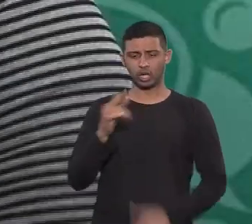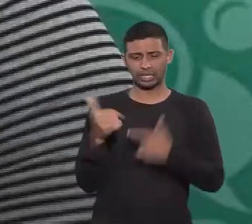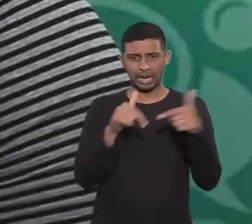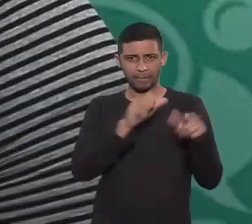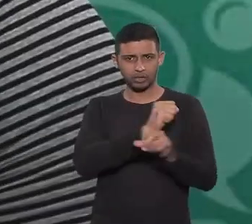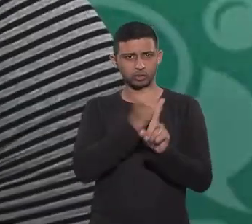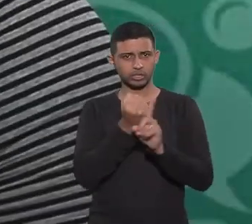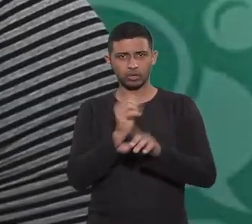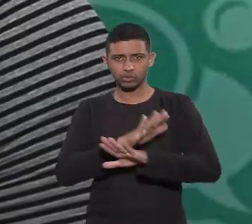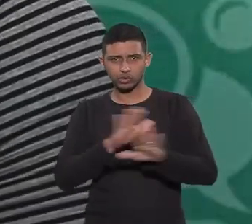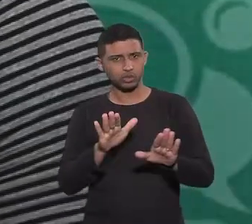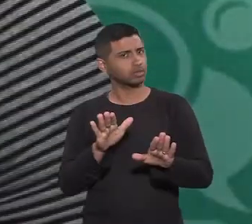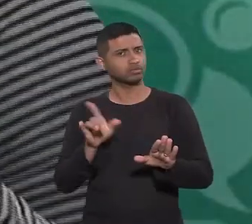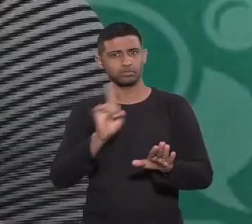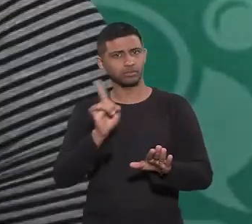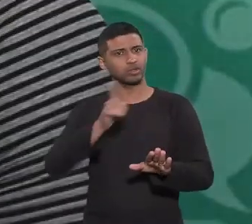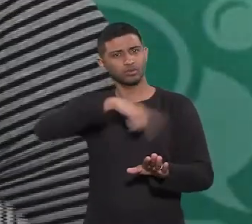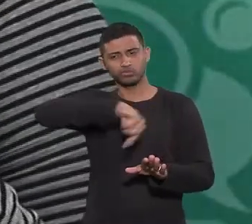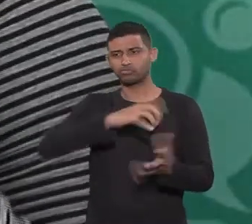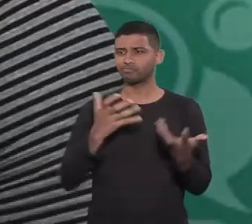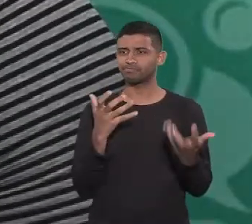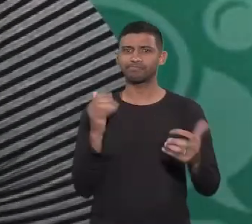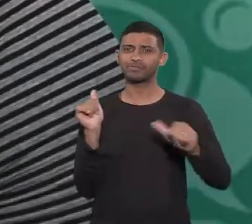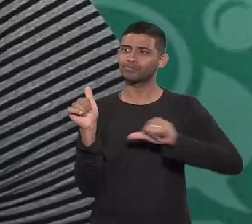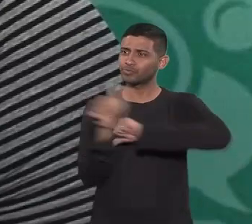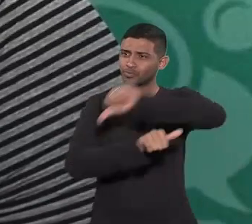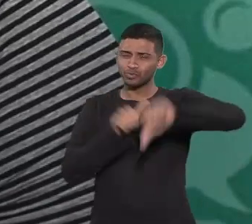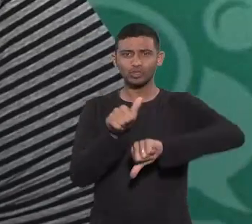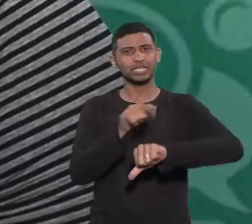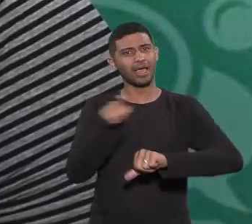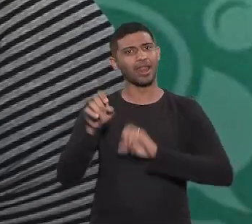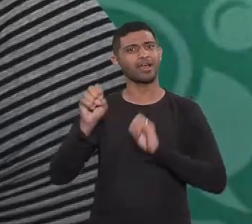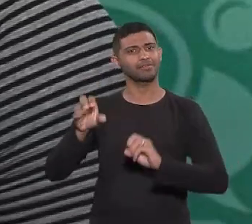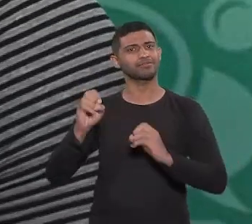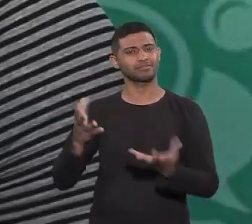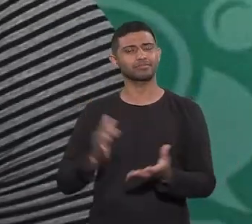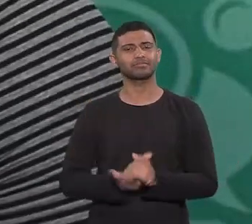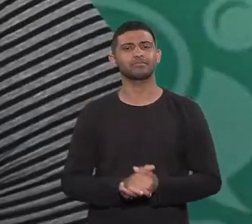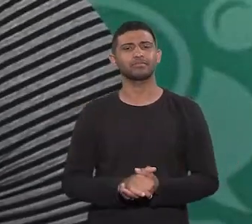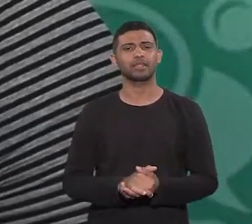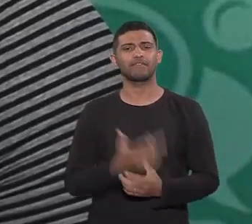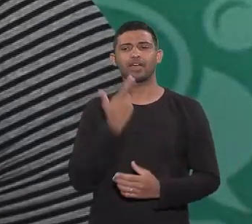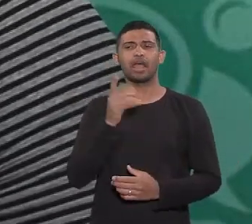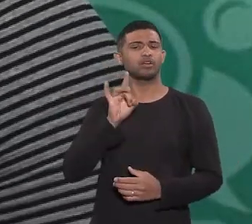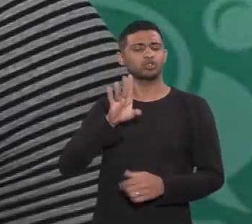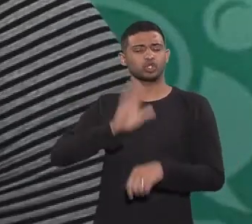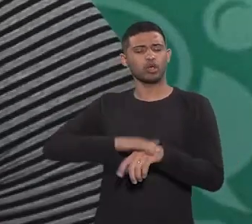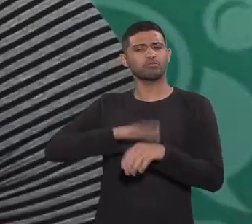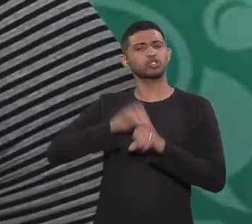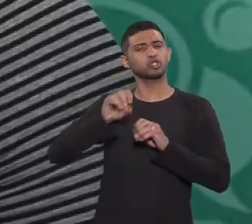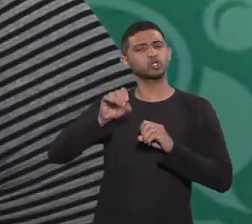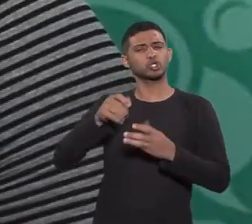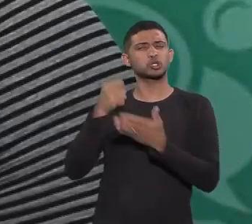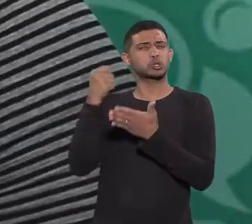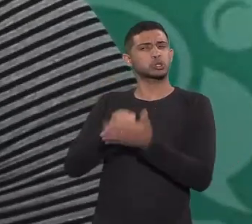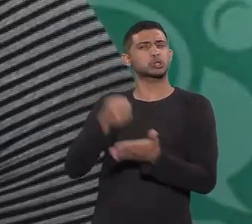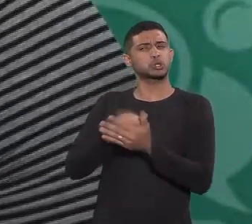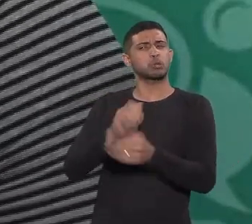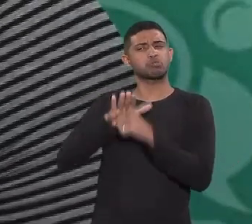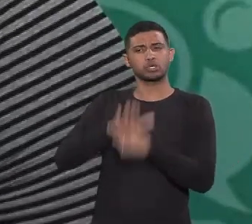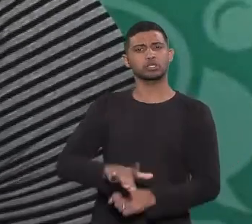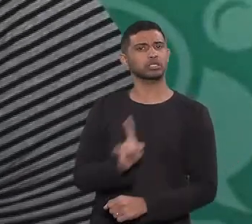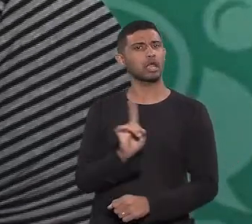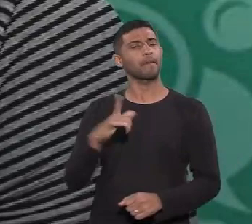trabalho social, A gente está, de fato, querendo uma nova proposta de educação. Não só uma educação que seja menos opressora, uma educação que